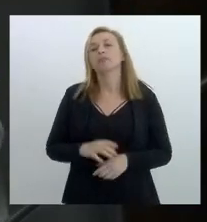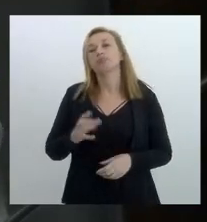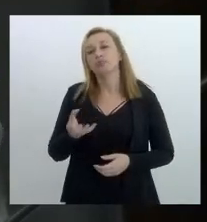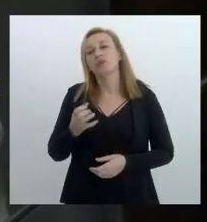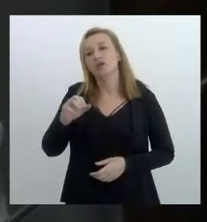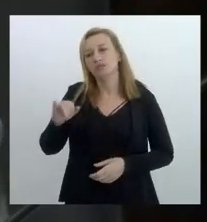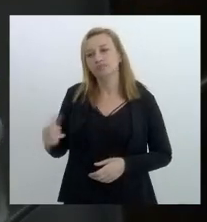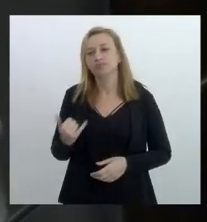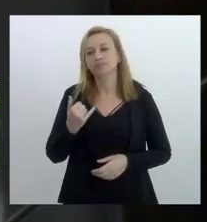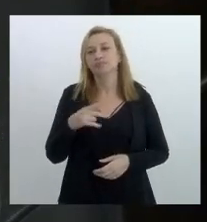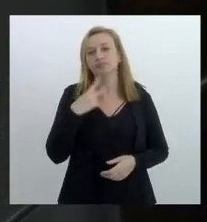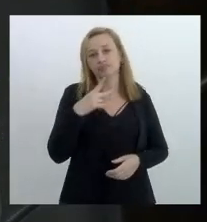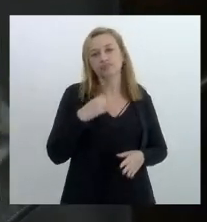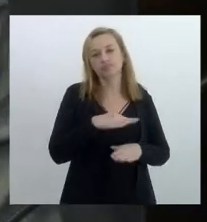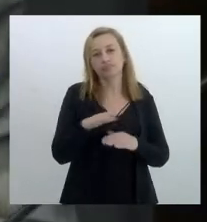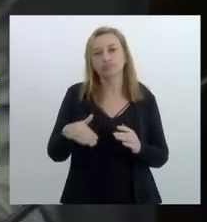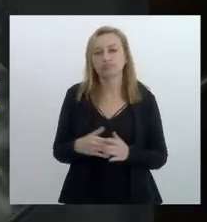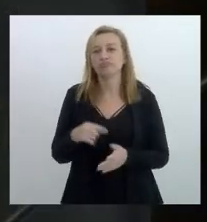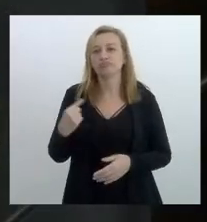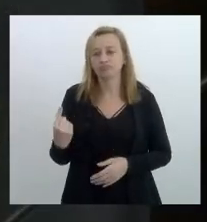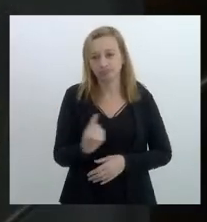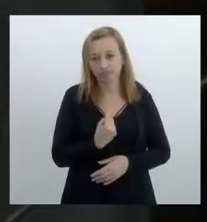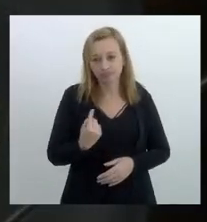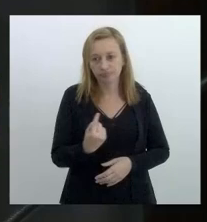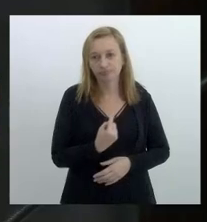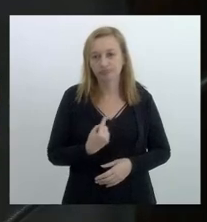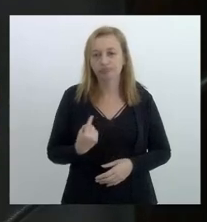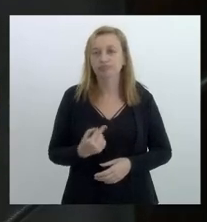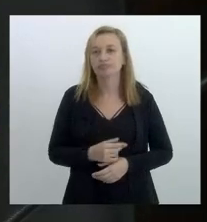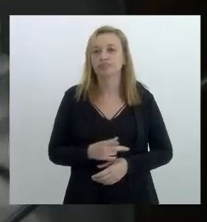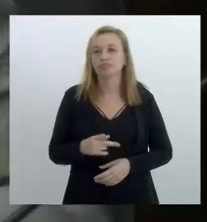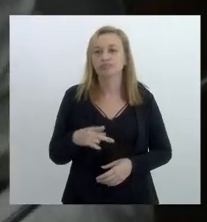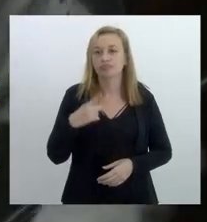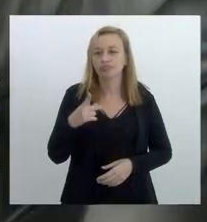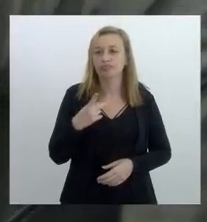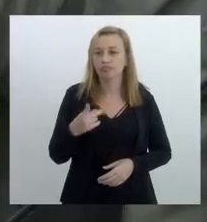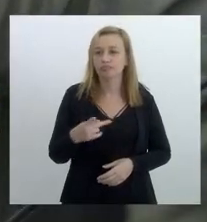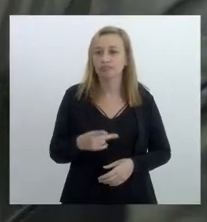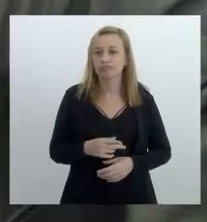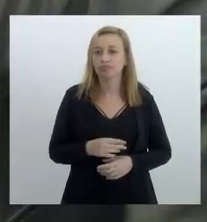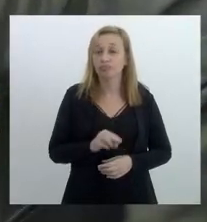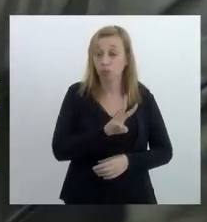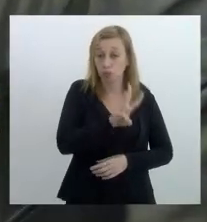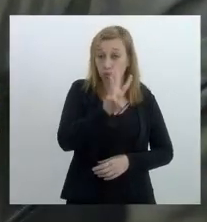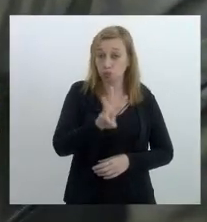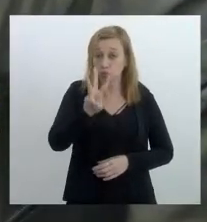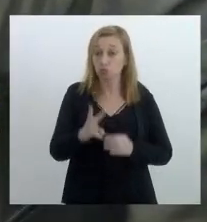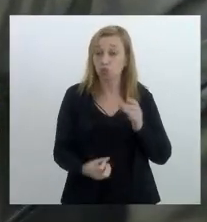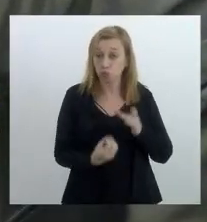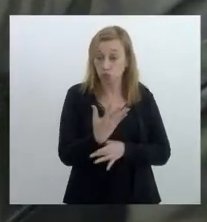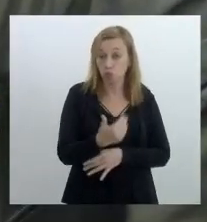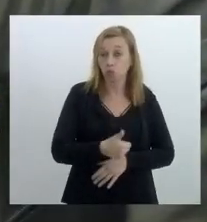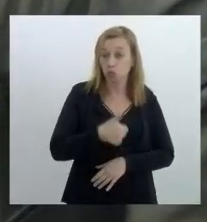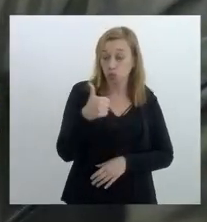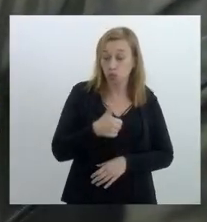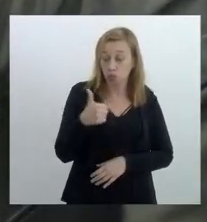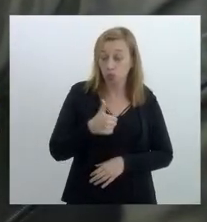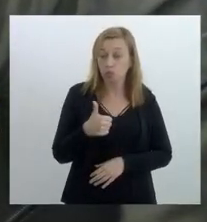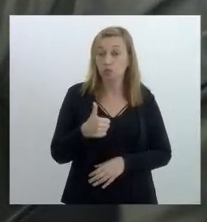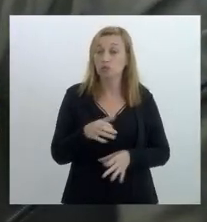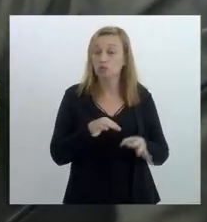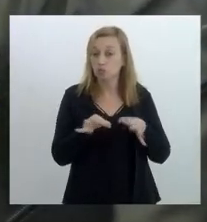e dizer a todos aqui que nós colocamos no ar um site já com um primeiro, nós estamos fazendo